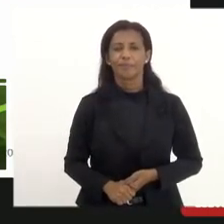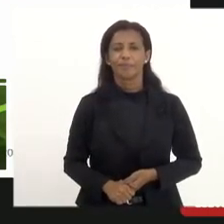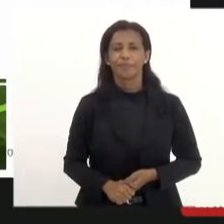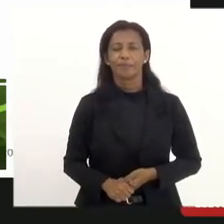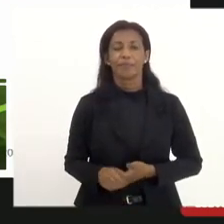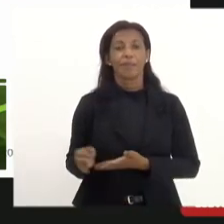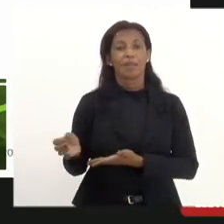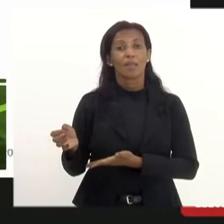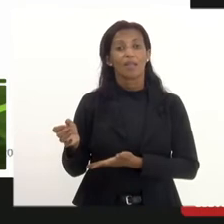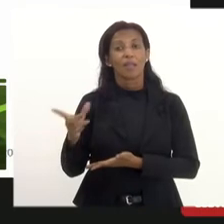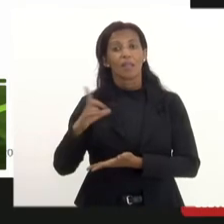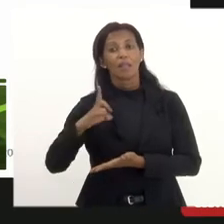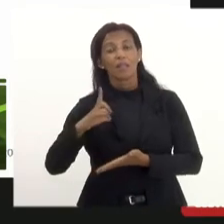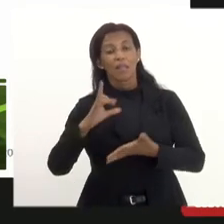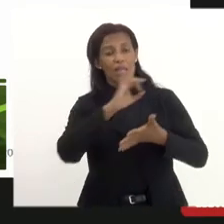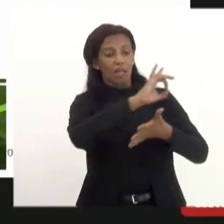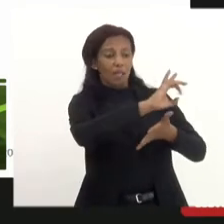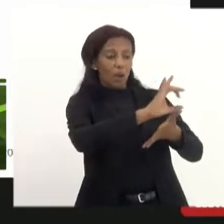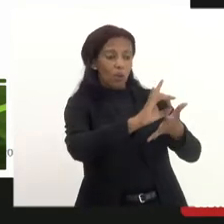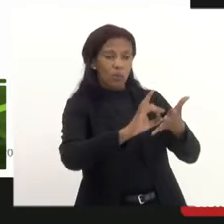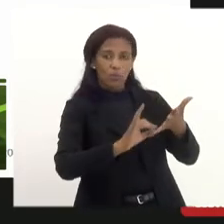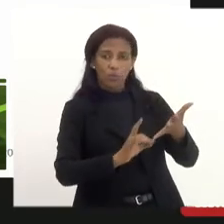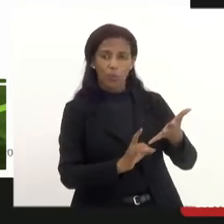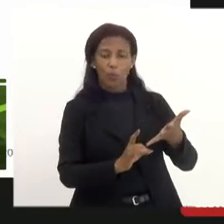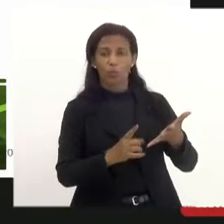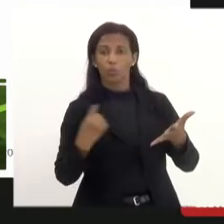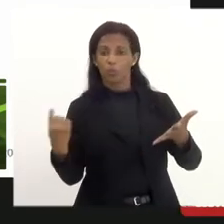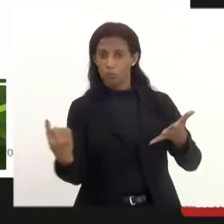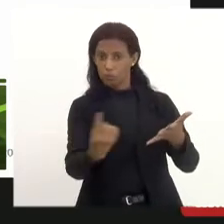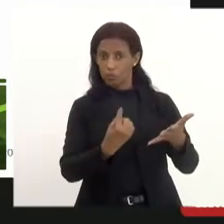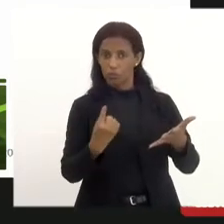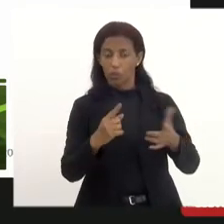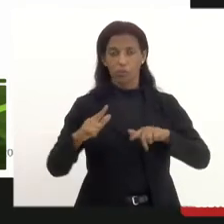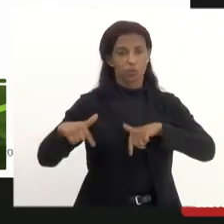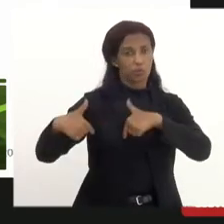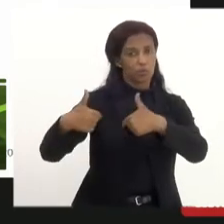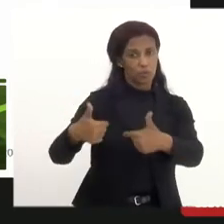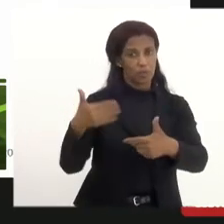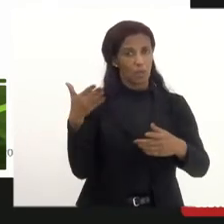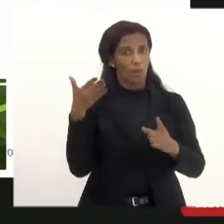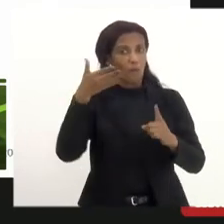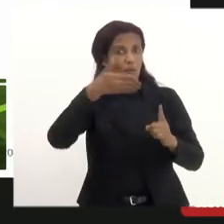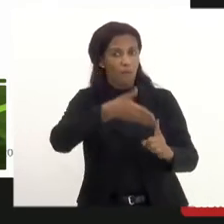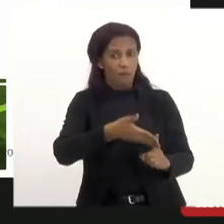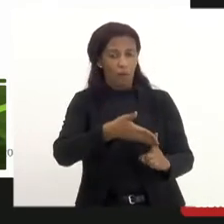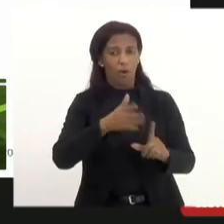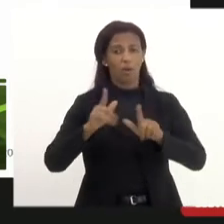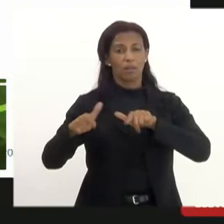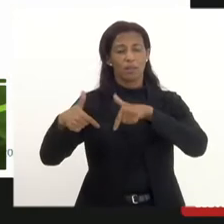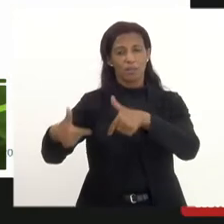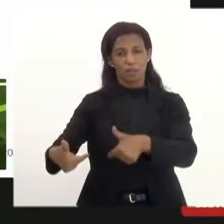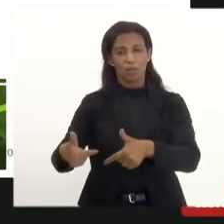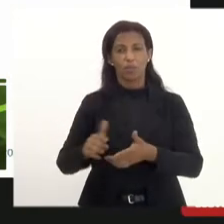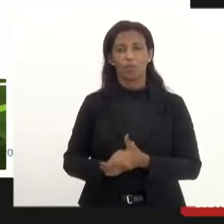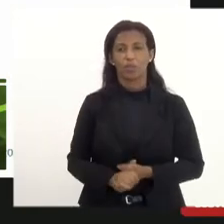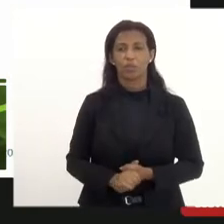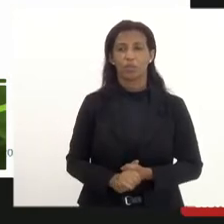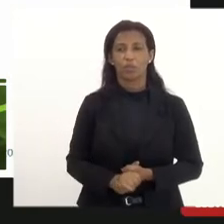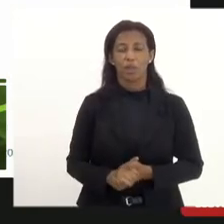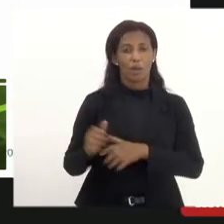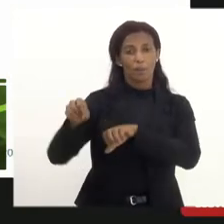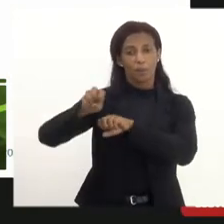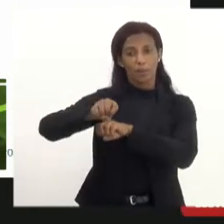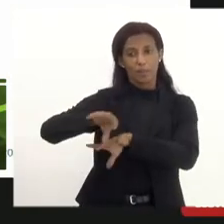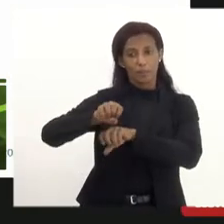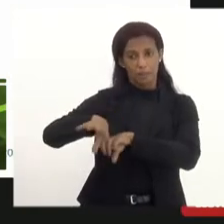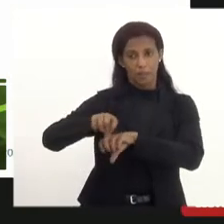se baseia em alguns pilares, né? O nosso pilar de atuação ele foca muito nas ações voltadas para a